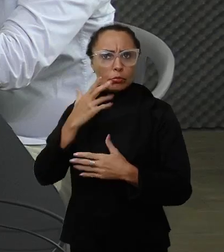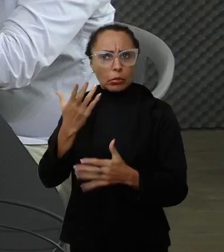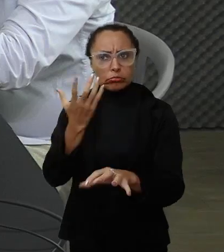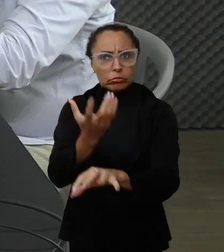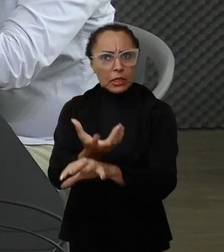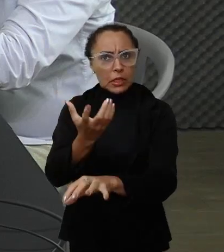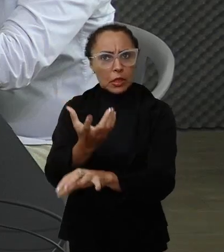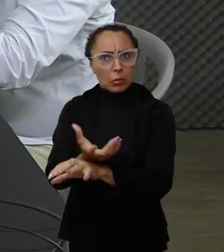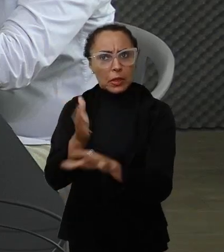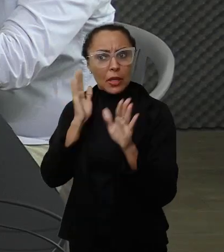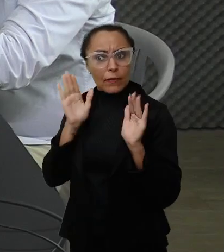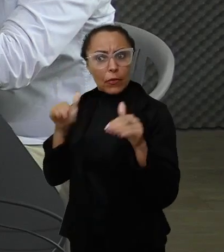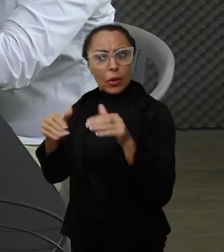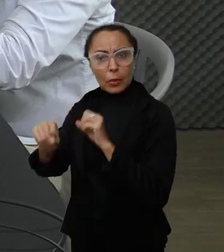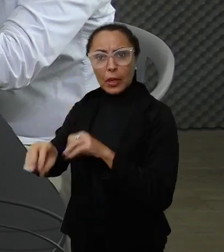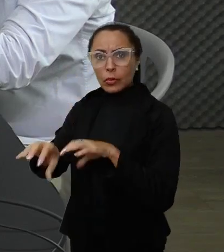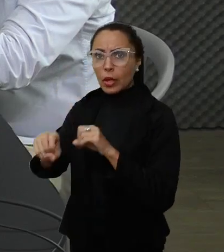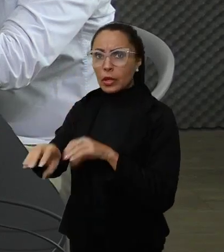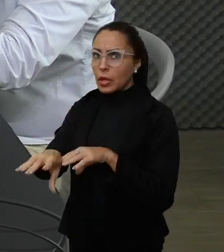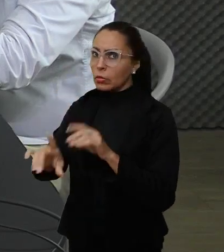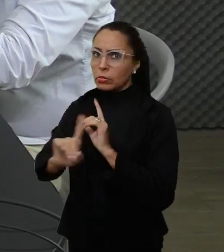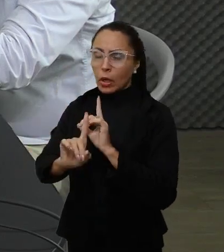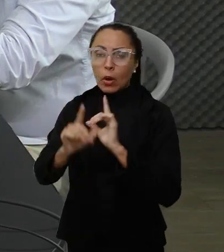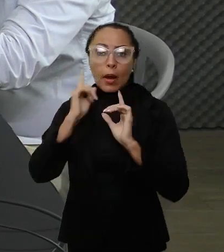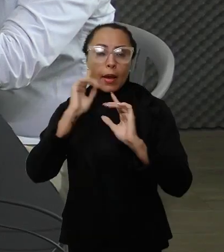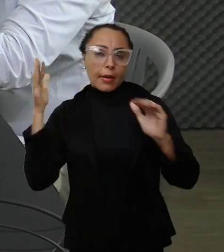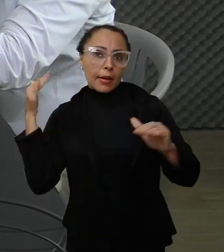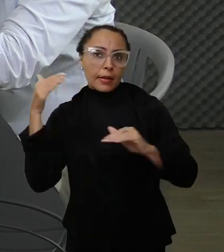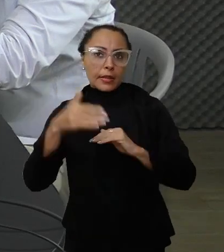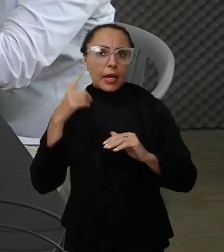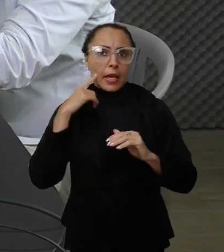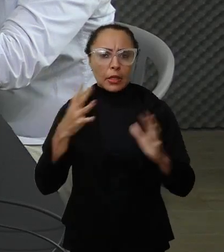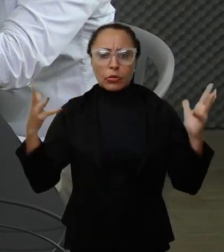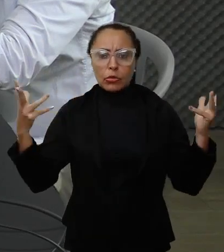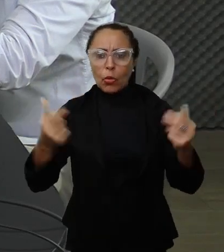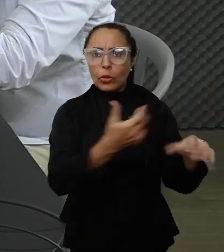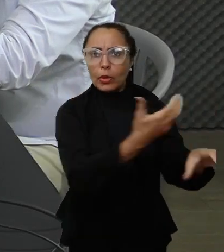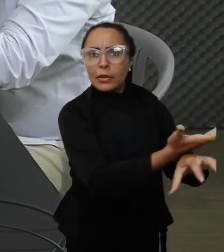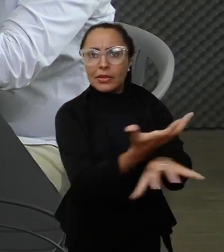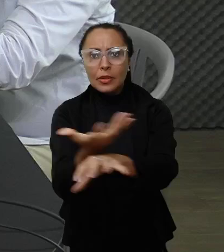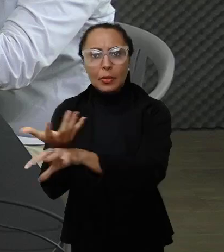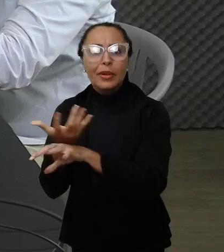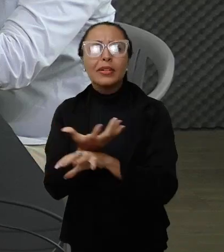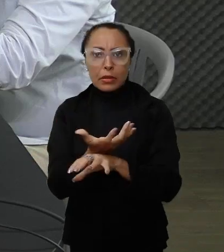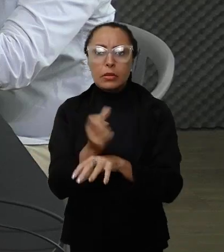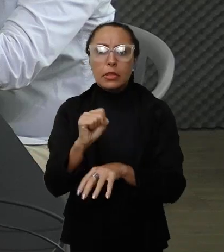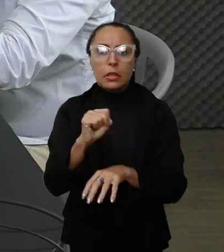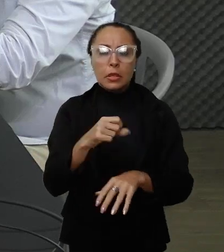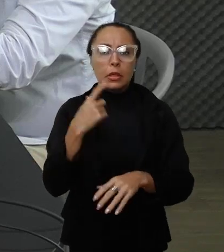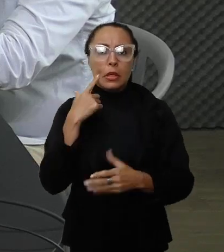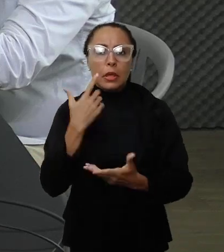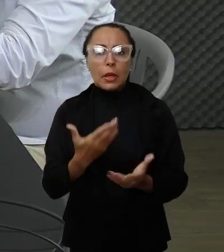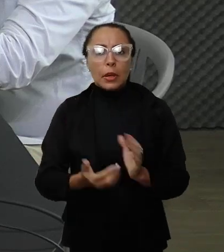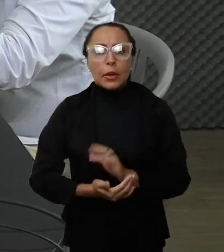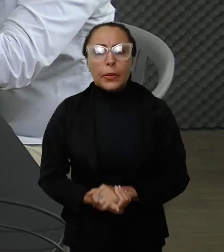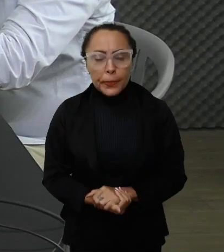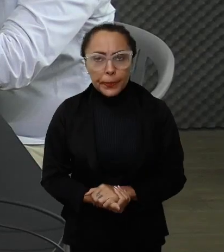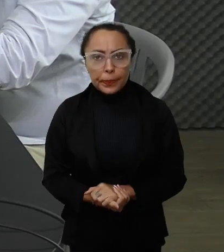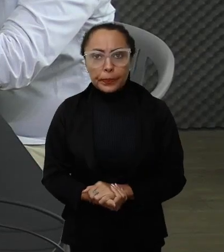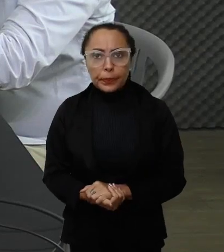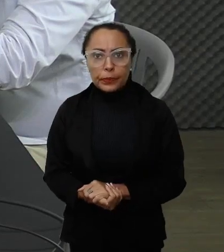relativa à questão da educação. A educação ela era inserida dentro de todas as cadeiras, né? De certa Uhum. forma,